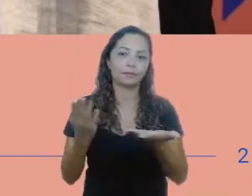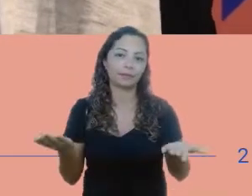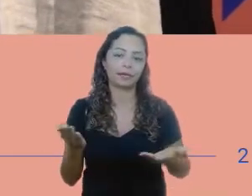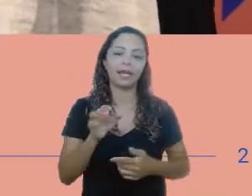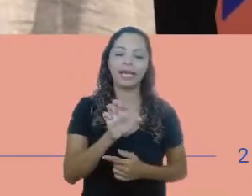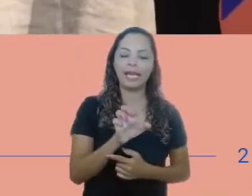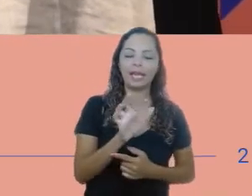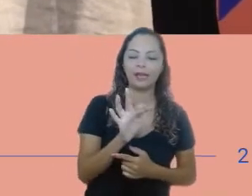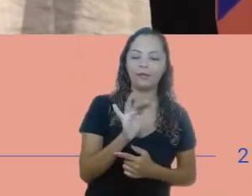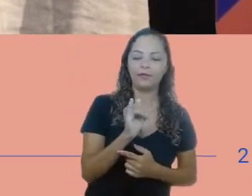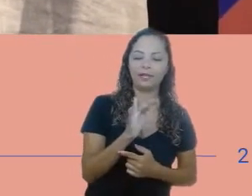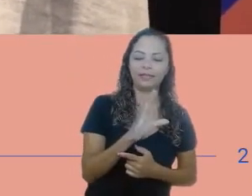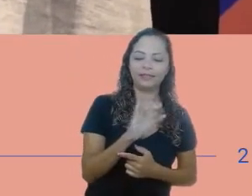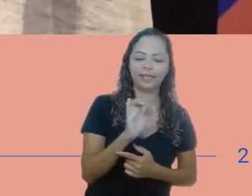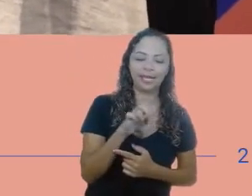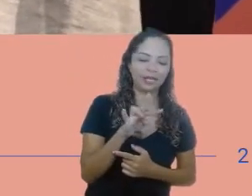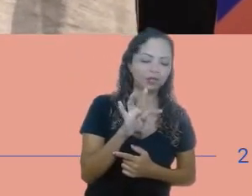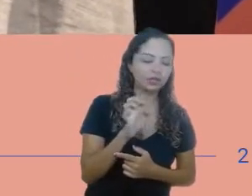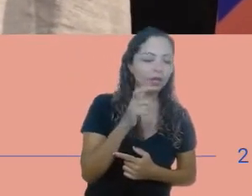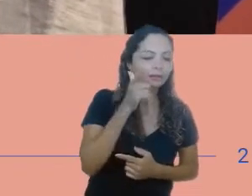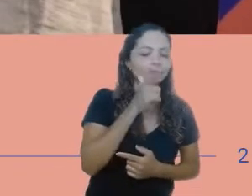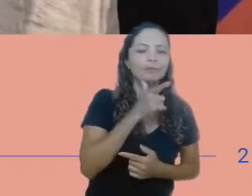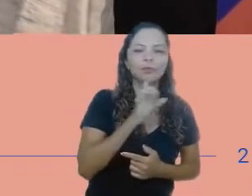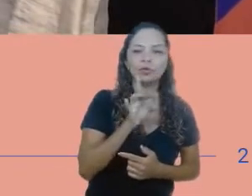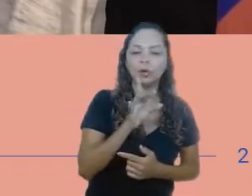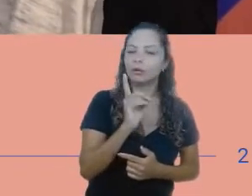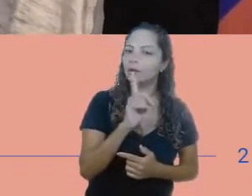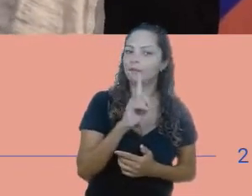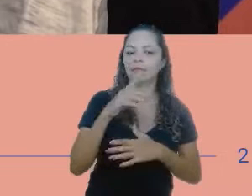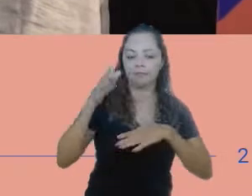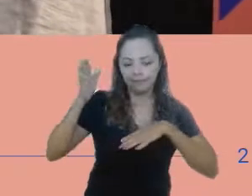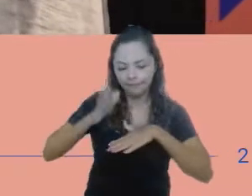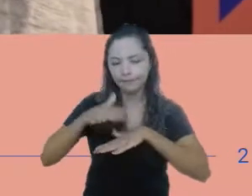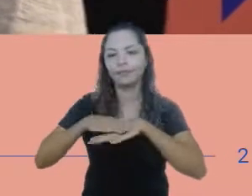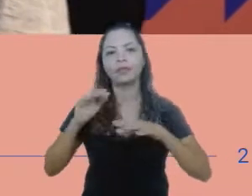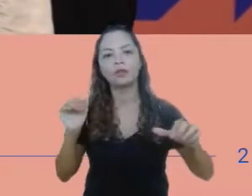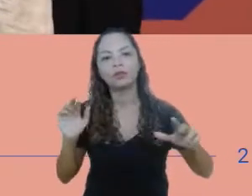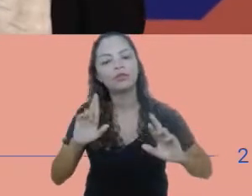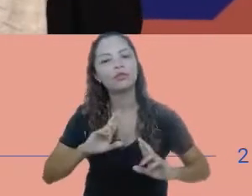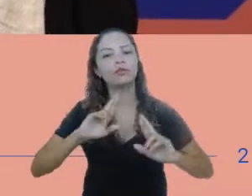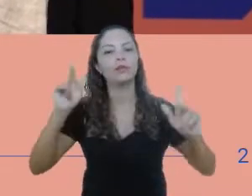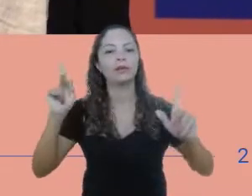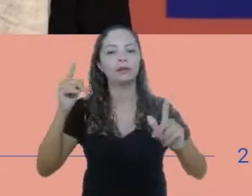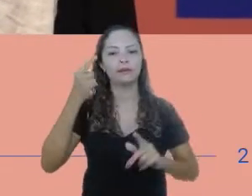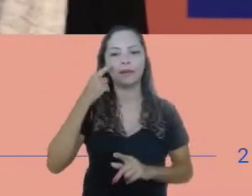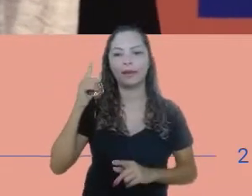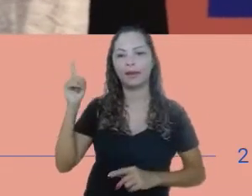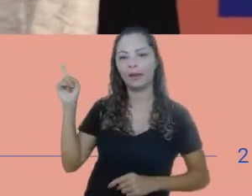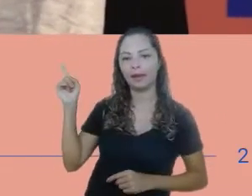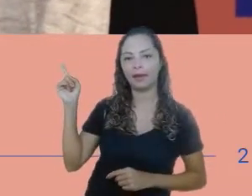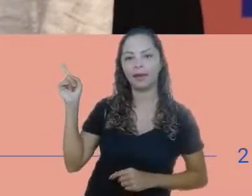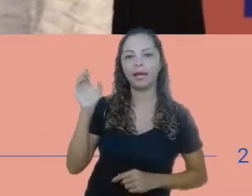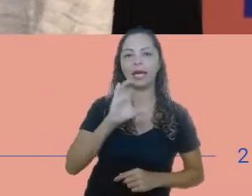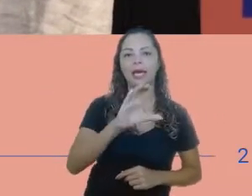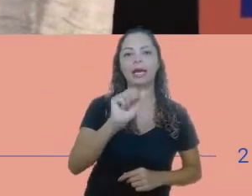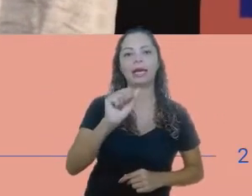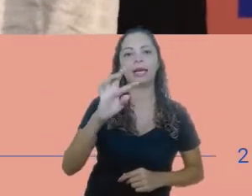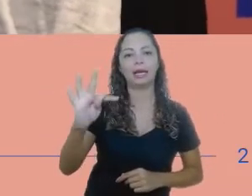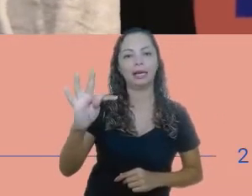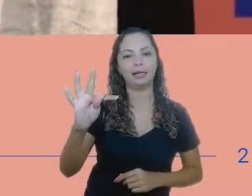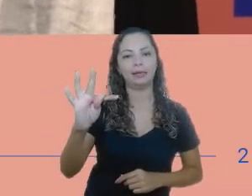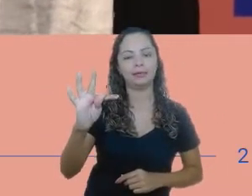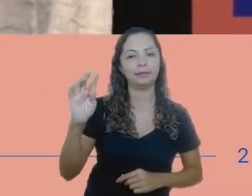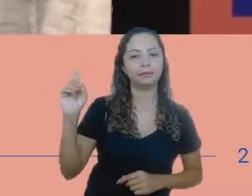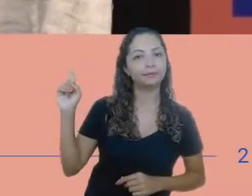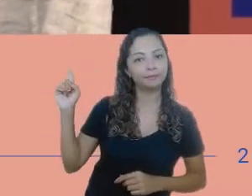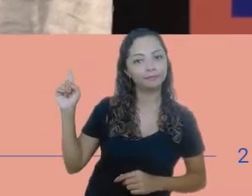mais suficiente a gente tem que fazer de forma diferente a Caterpillar começou a olhar como fazer dos seus